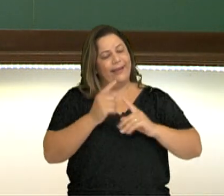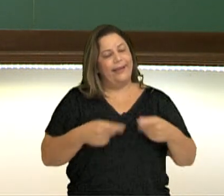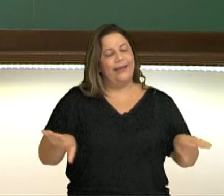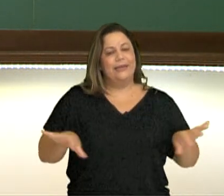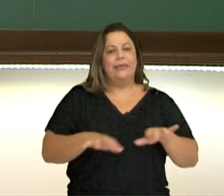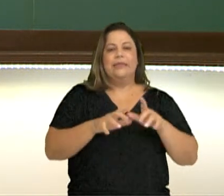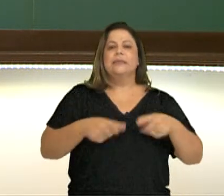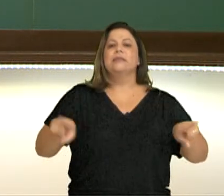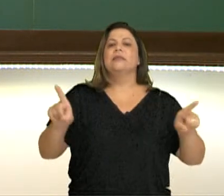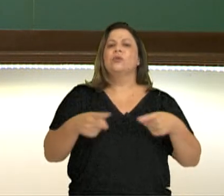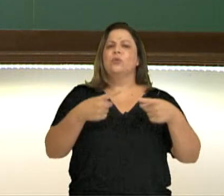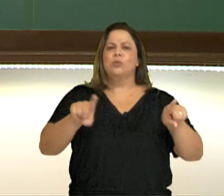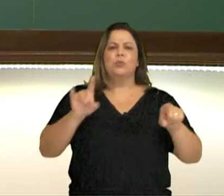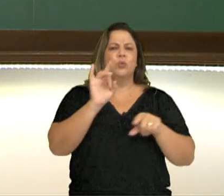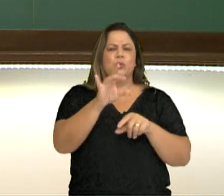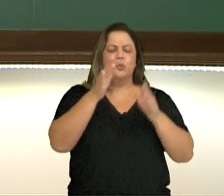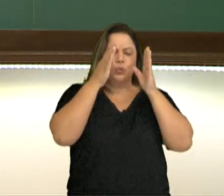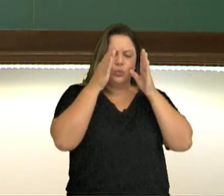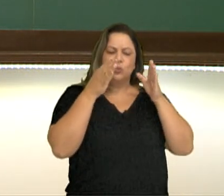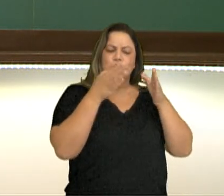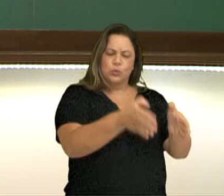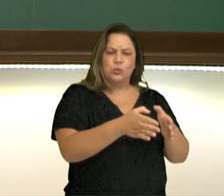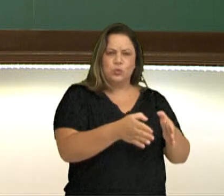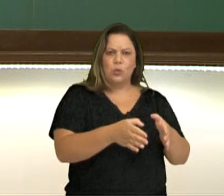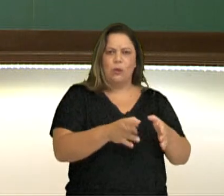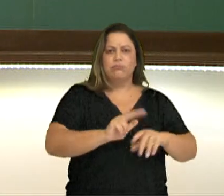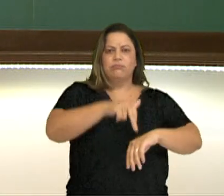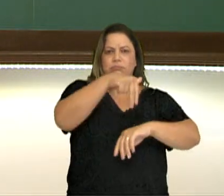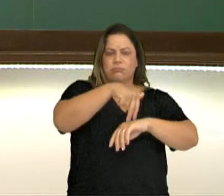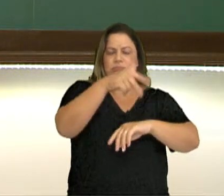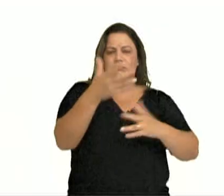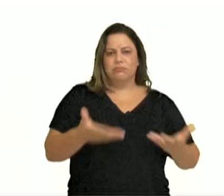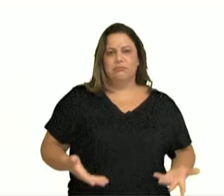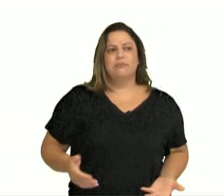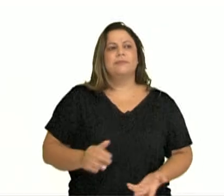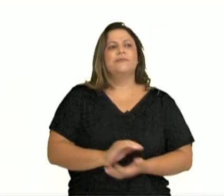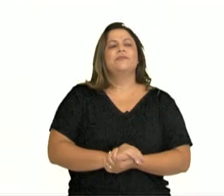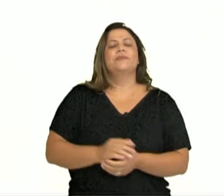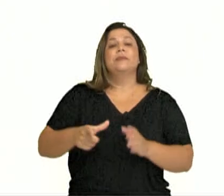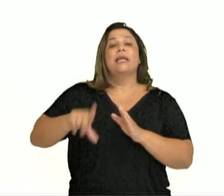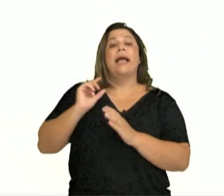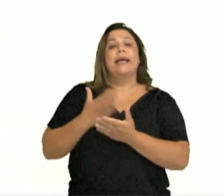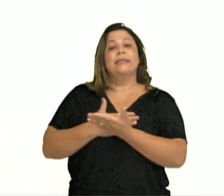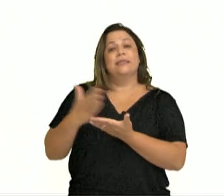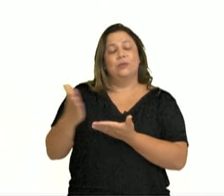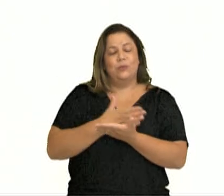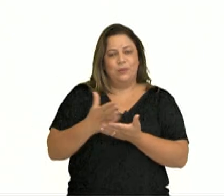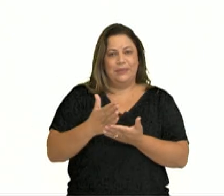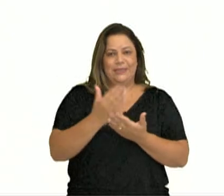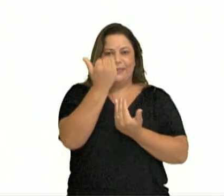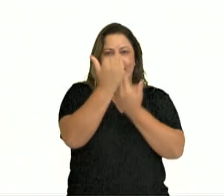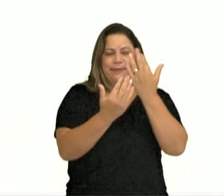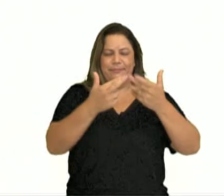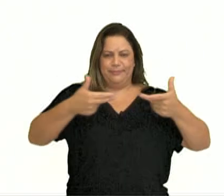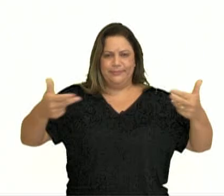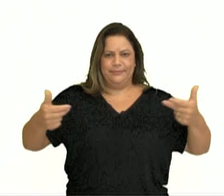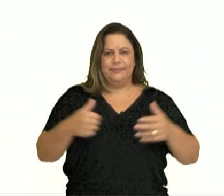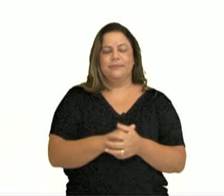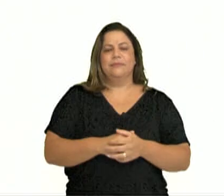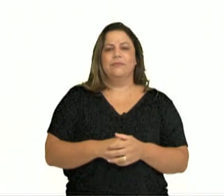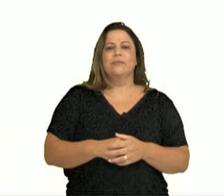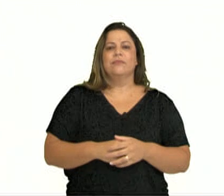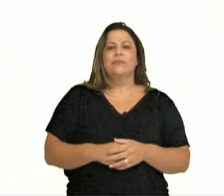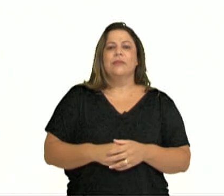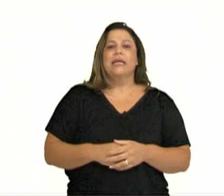dedicam somente à regência. Antes de iniciar uma apresentação, a orquestra afina os instrumentos